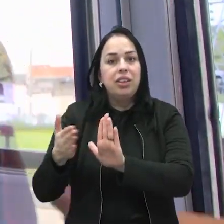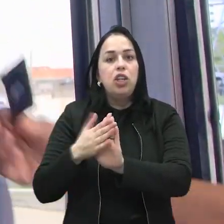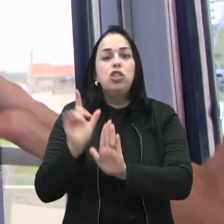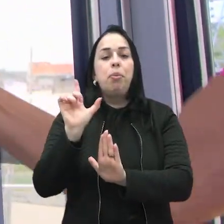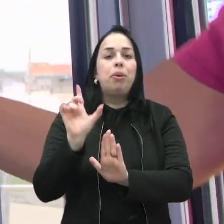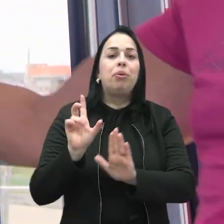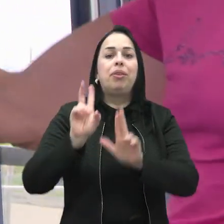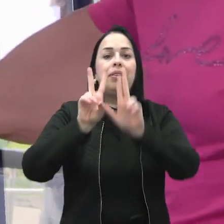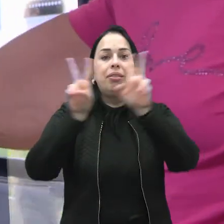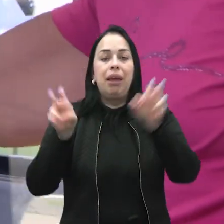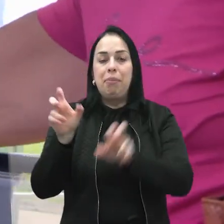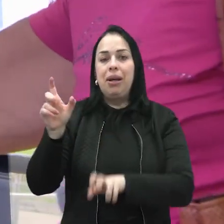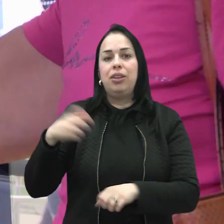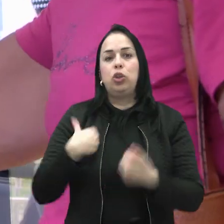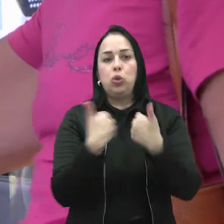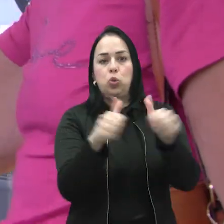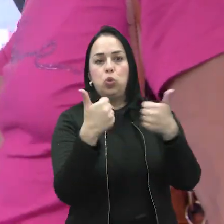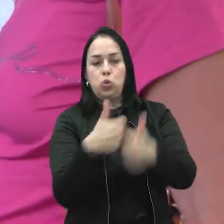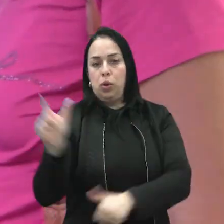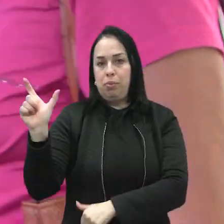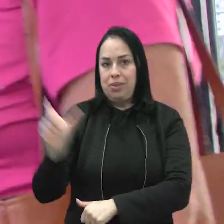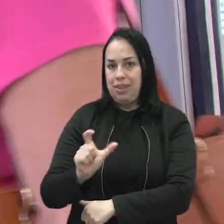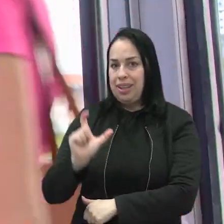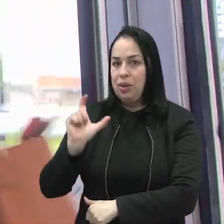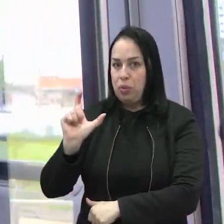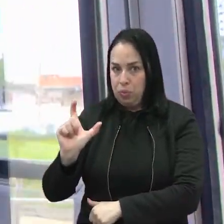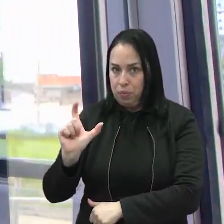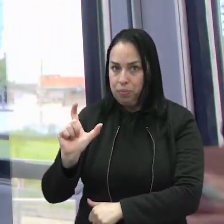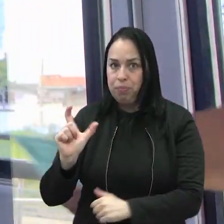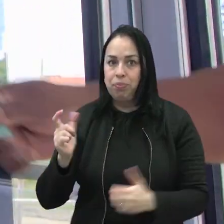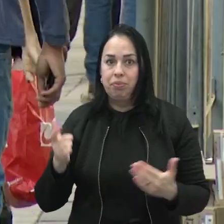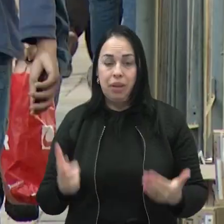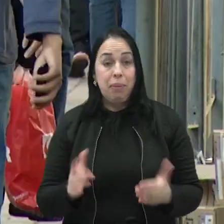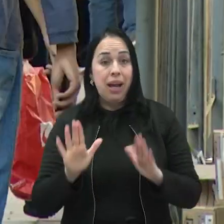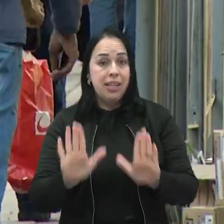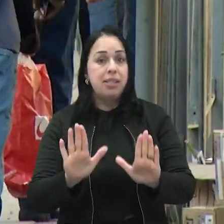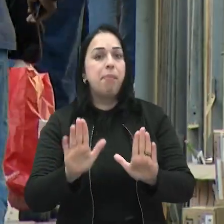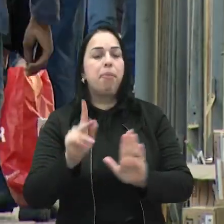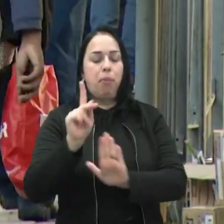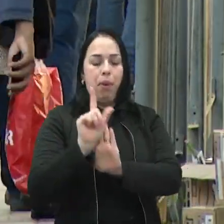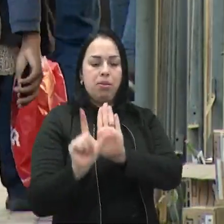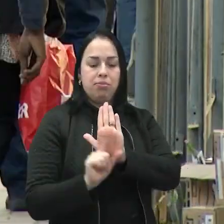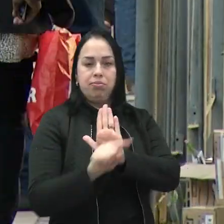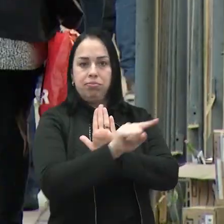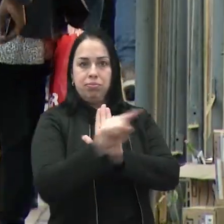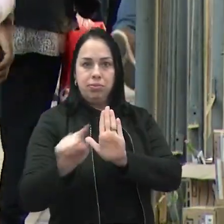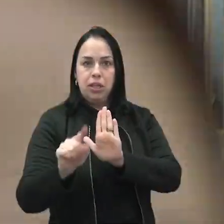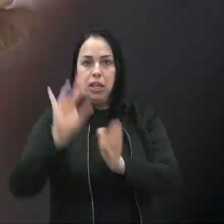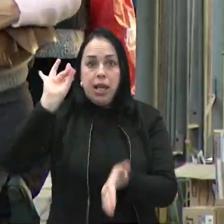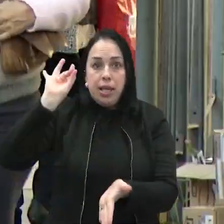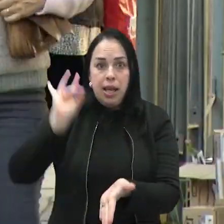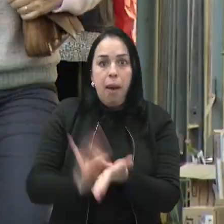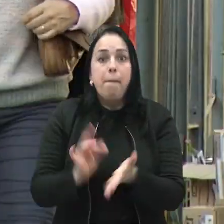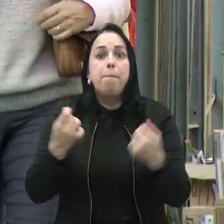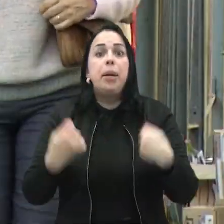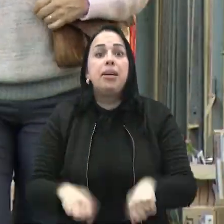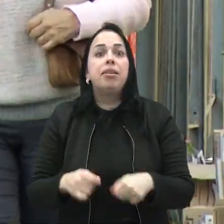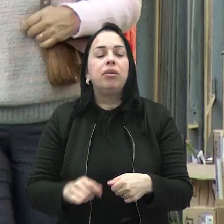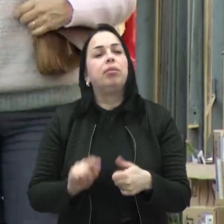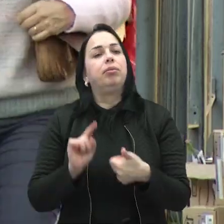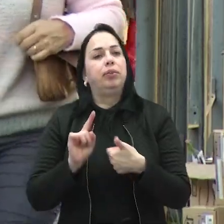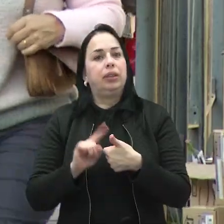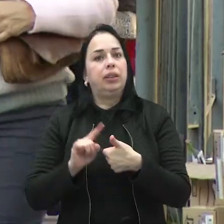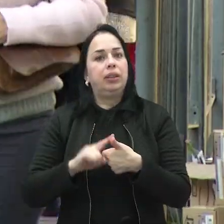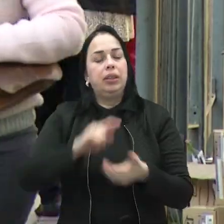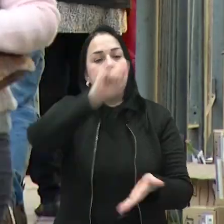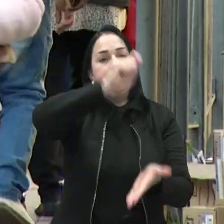referente à bilhetagem eletrônica nos ônibus circulares da cidade. Para que um projeto de iniciativa popular seja válido, é necessário